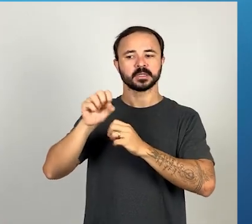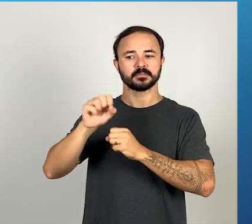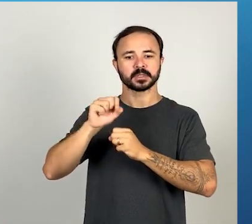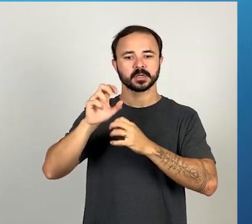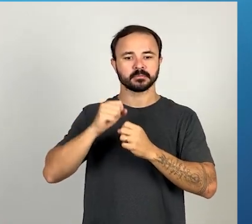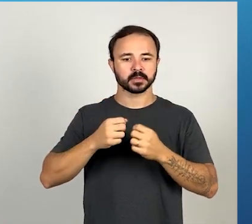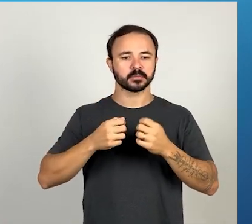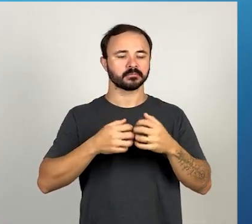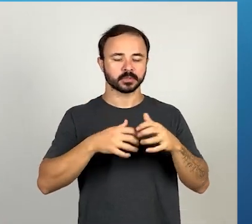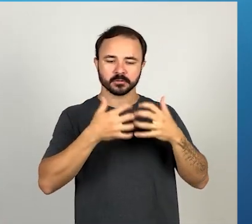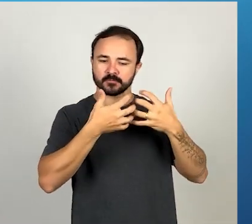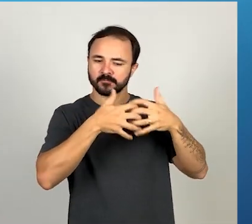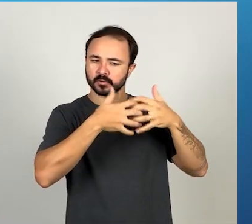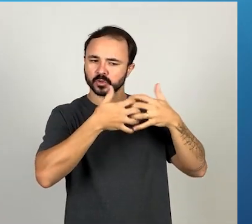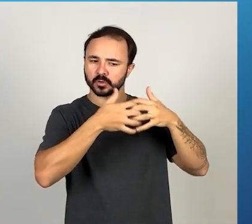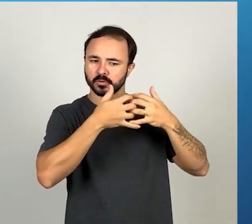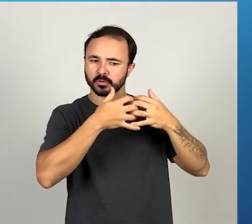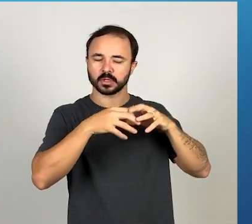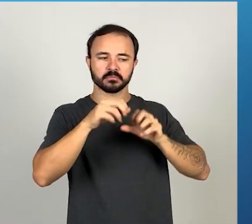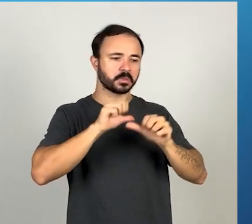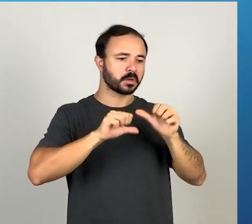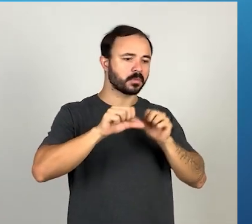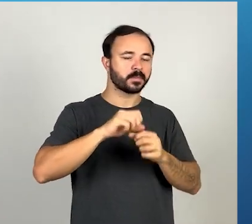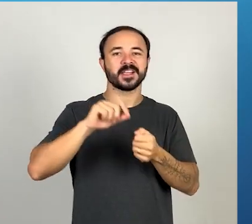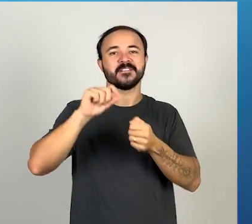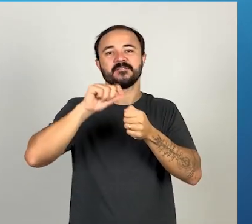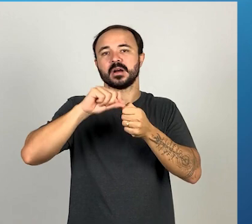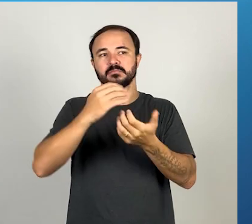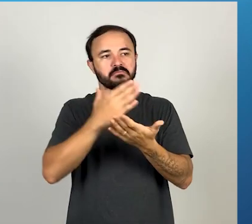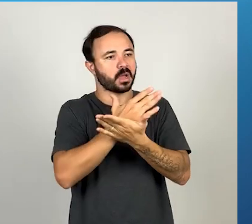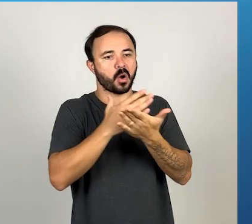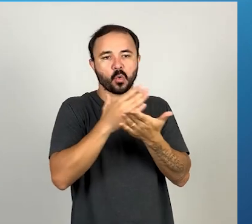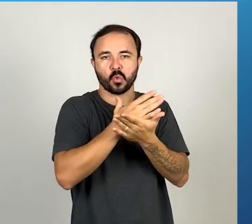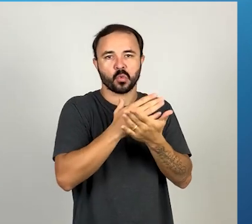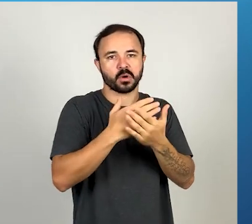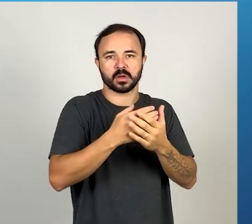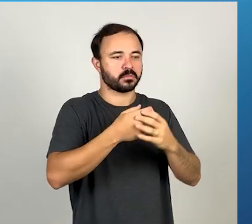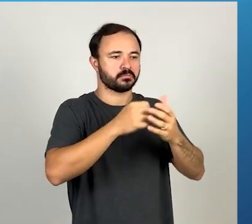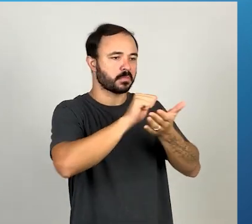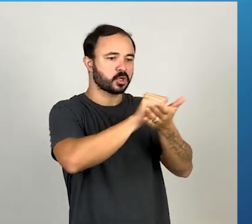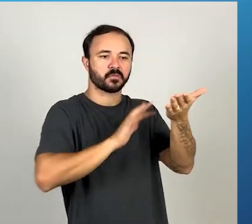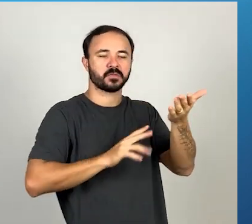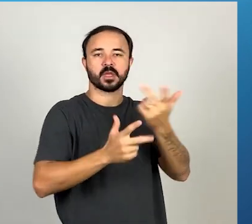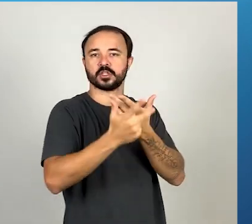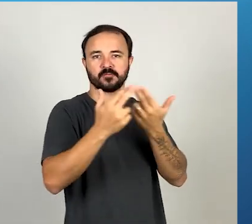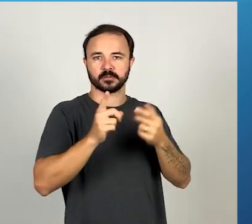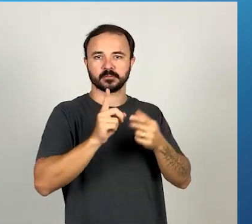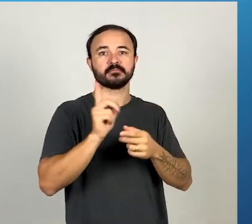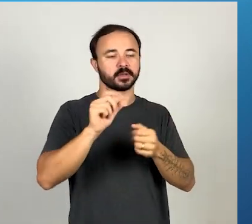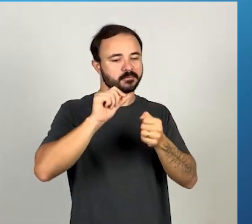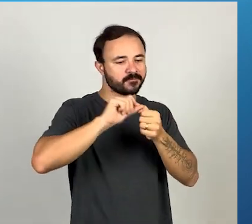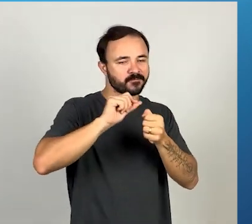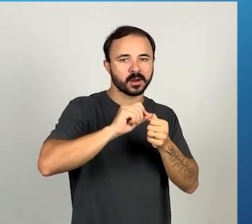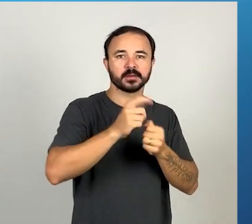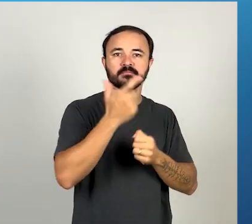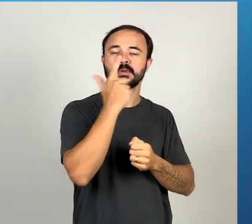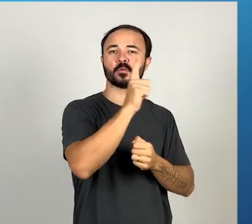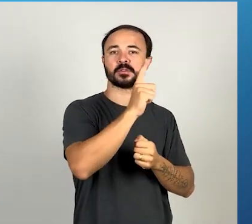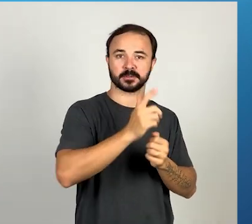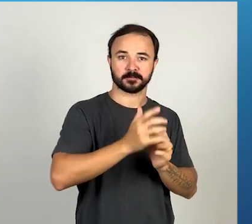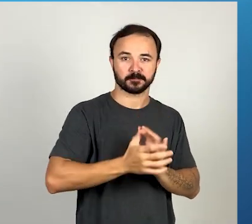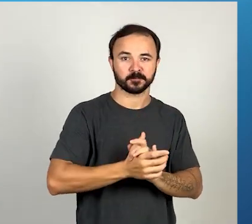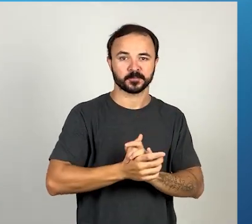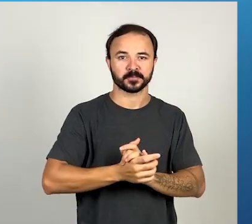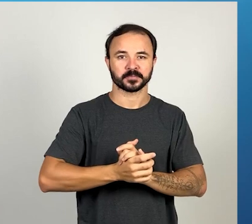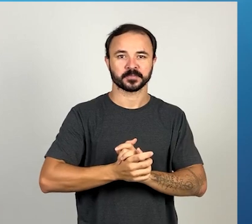com isso, a programação vai fazer essa interface entre o computador e os componentes eletrônicos. Antes de ser transferido